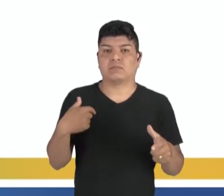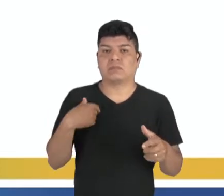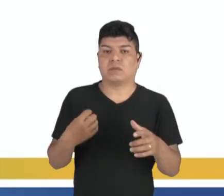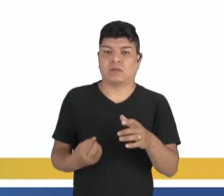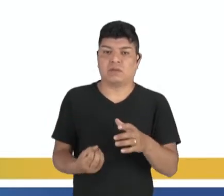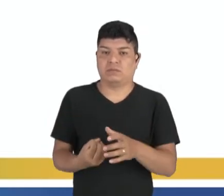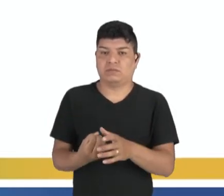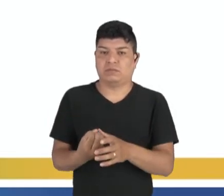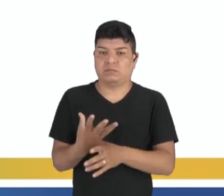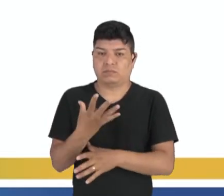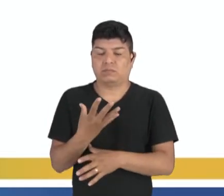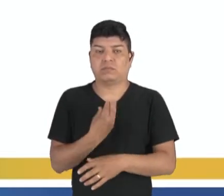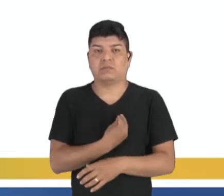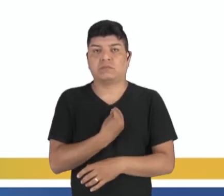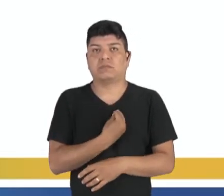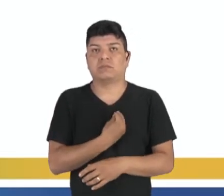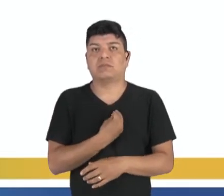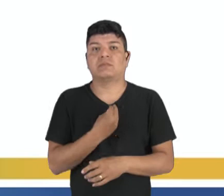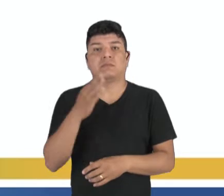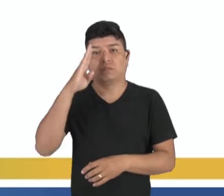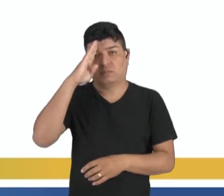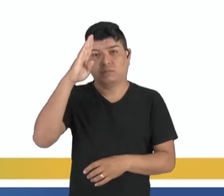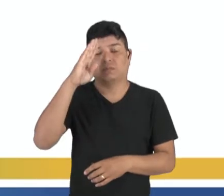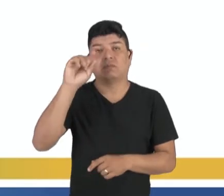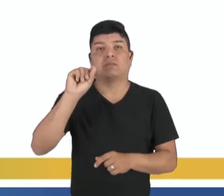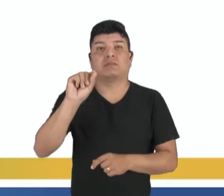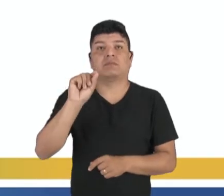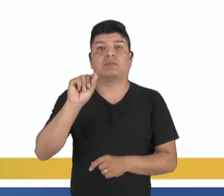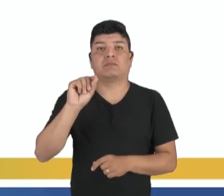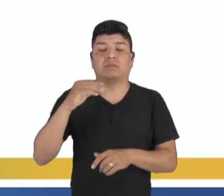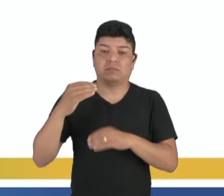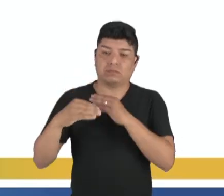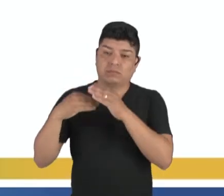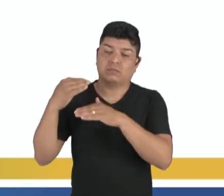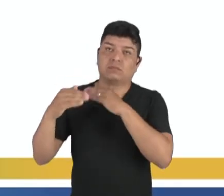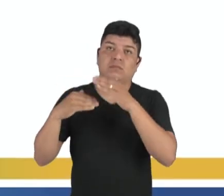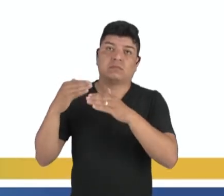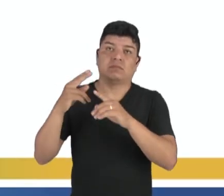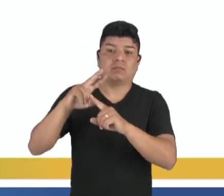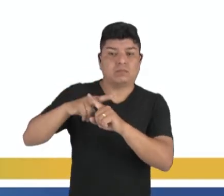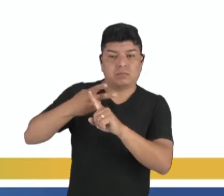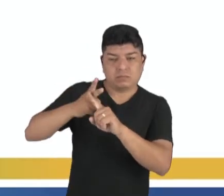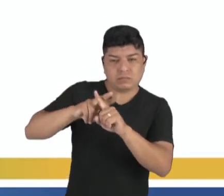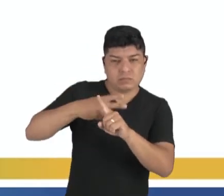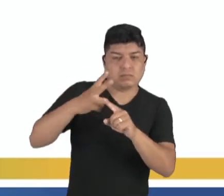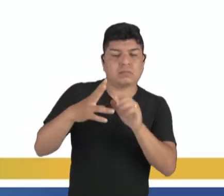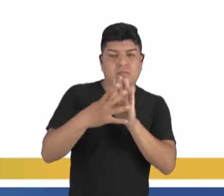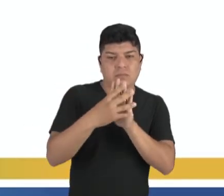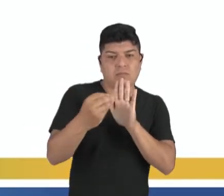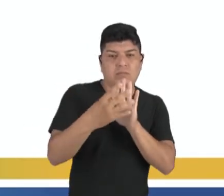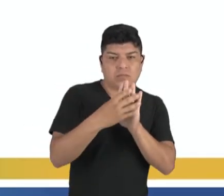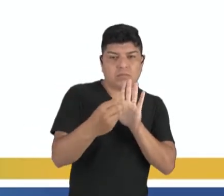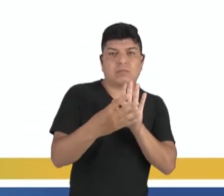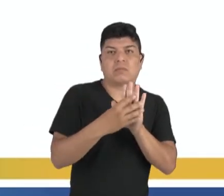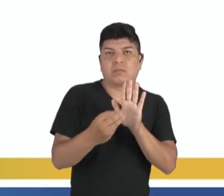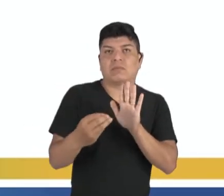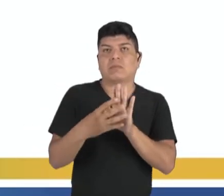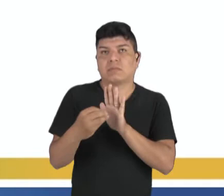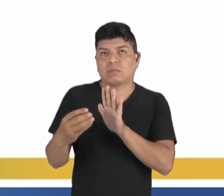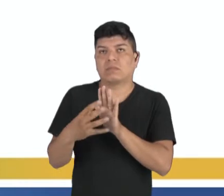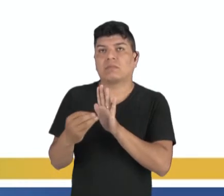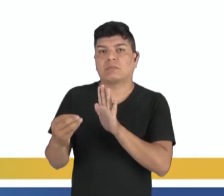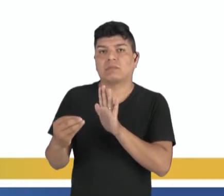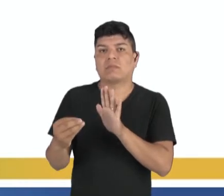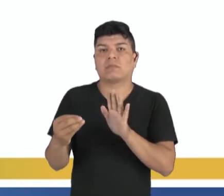é ativo, sua principal função vai ser o quê? Realizar o processo de replicação, esse processo de